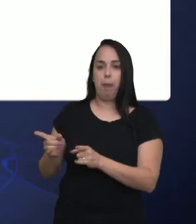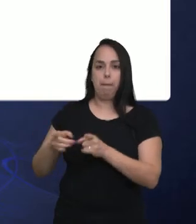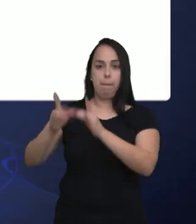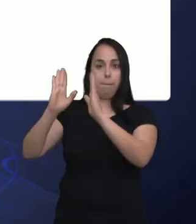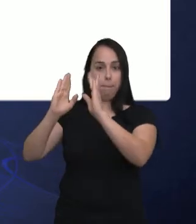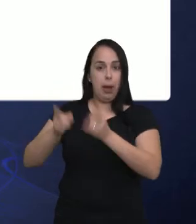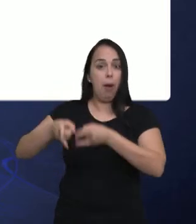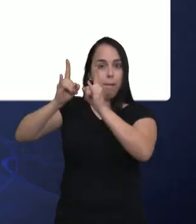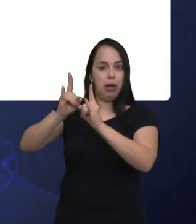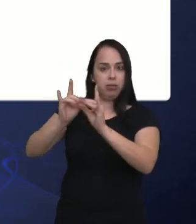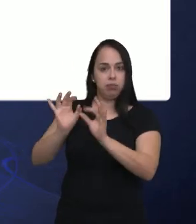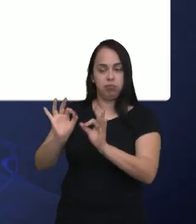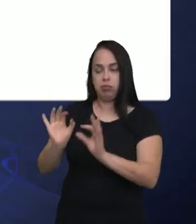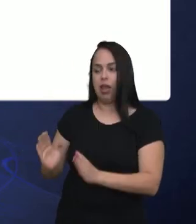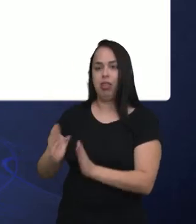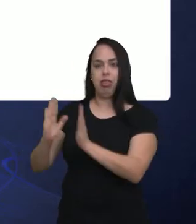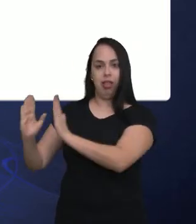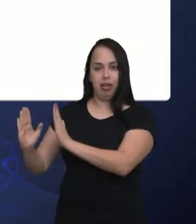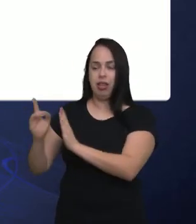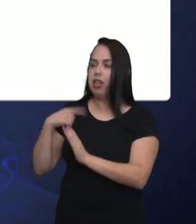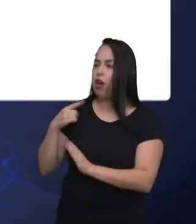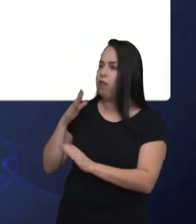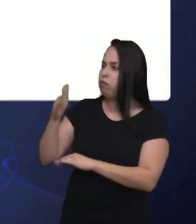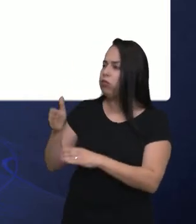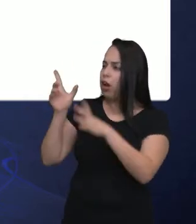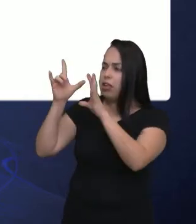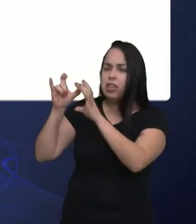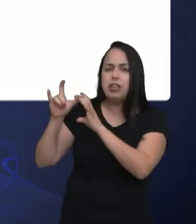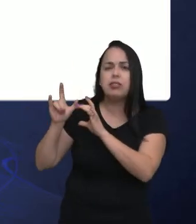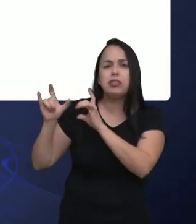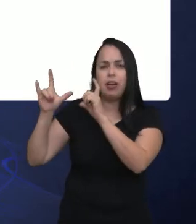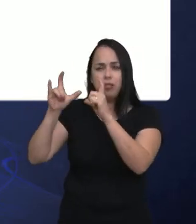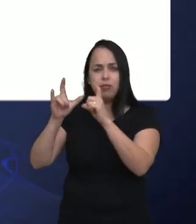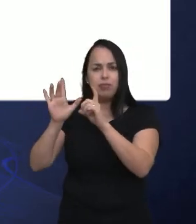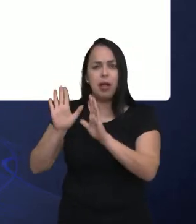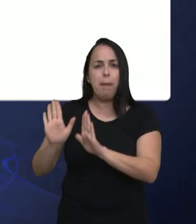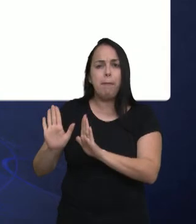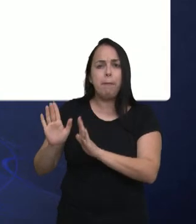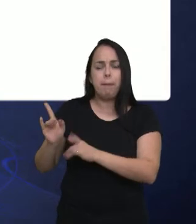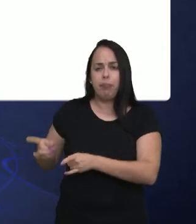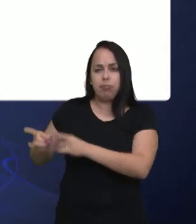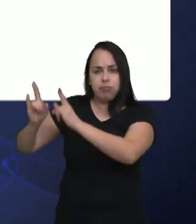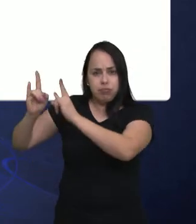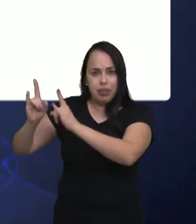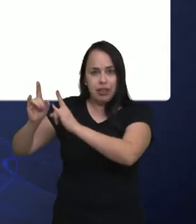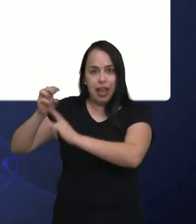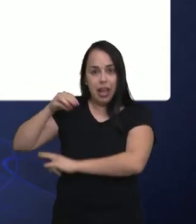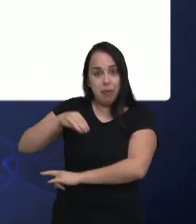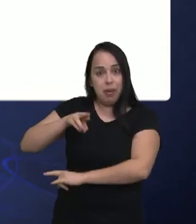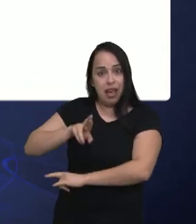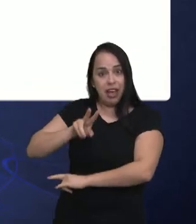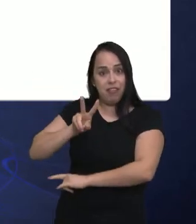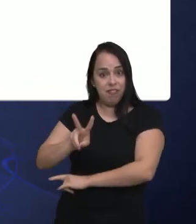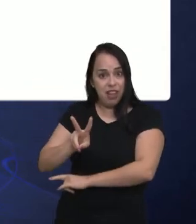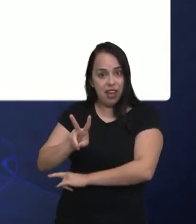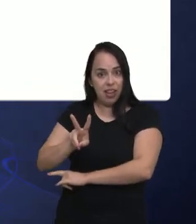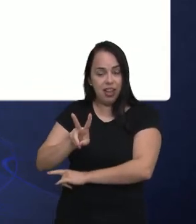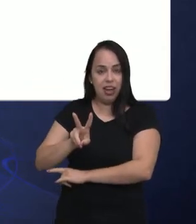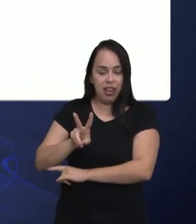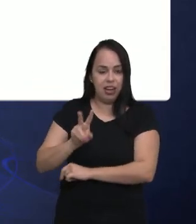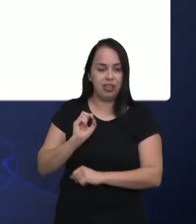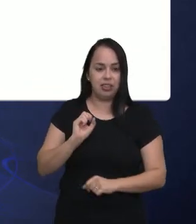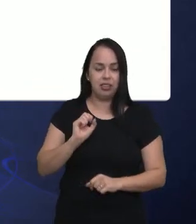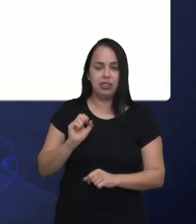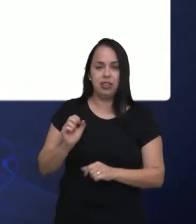Uma vez eu fui lá e ia tirar foto, porque os apartamentos da MRV no Limoeiro